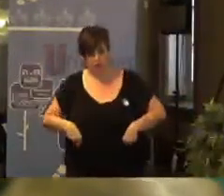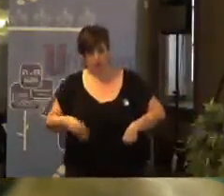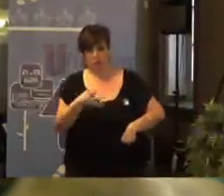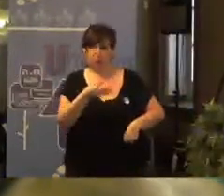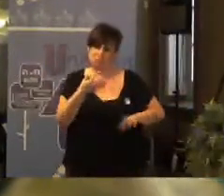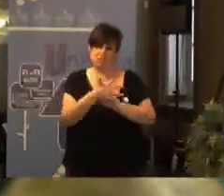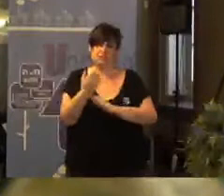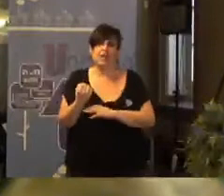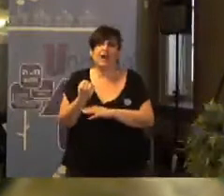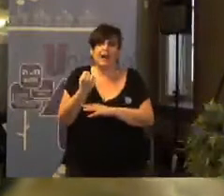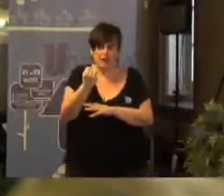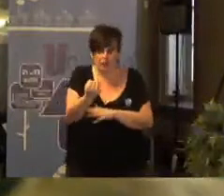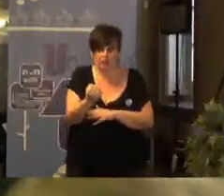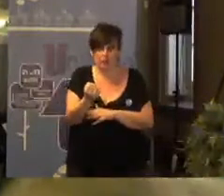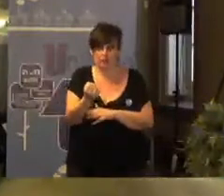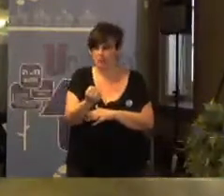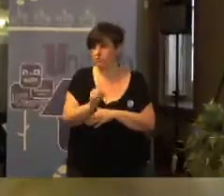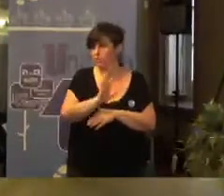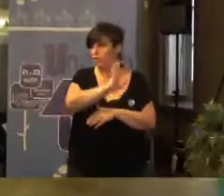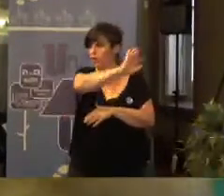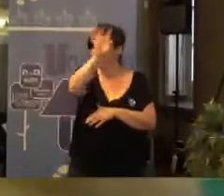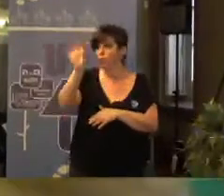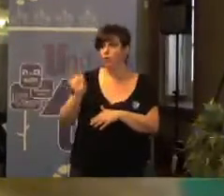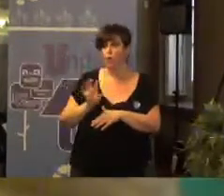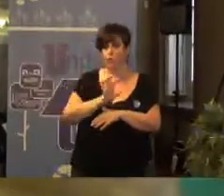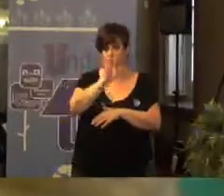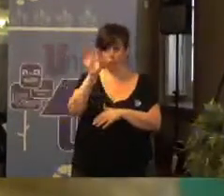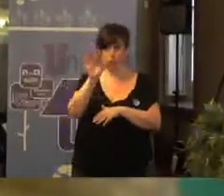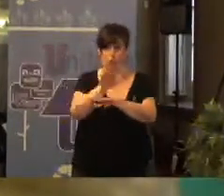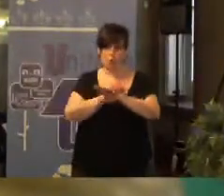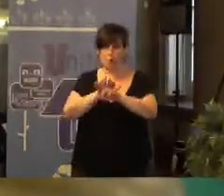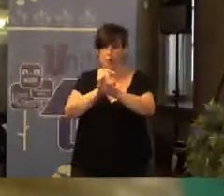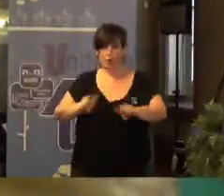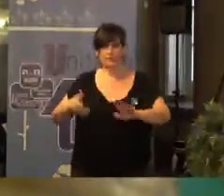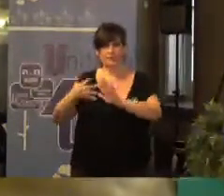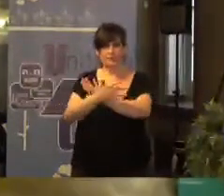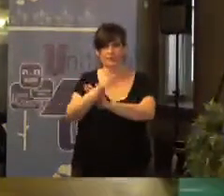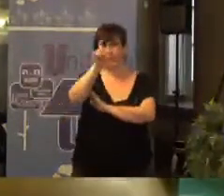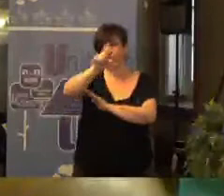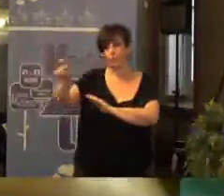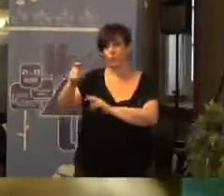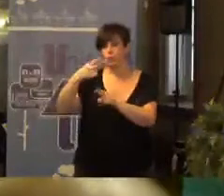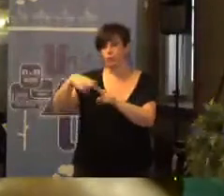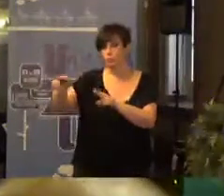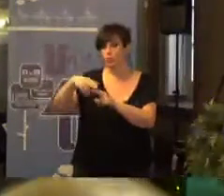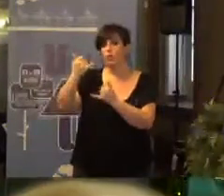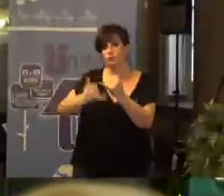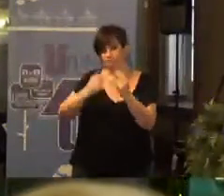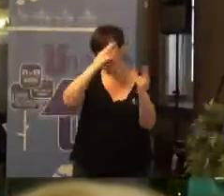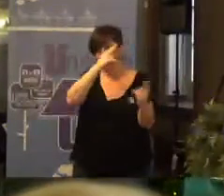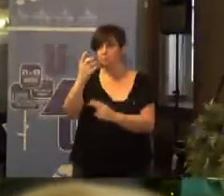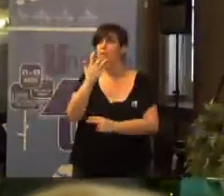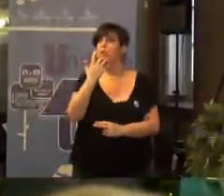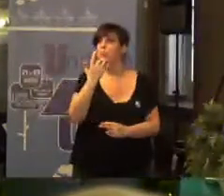apoian que as nacións sin Estado, que somos suxetos políticos, temos dereito a exercerlo e apoian eso, como era, por